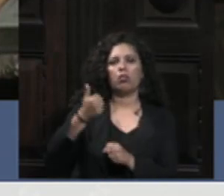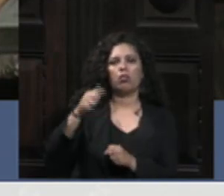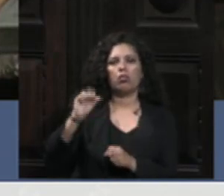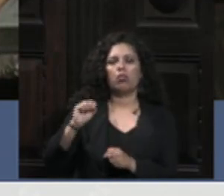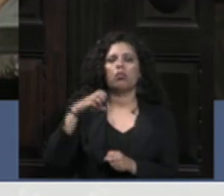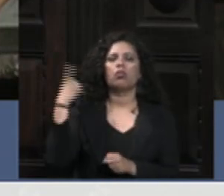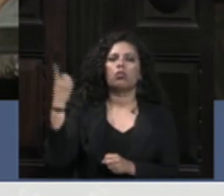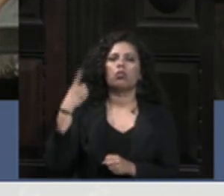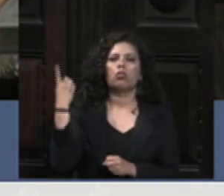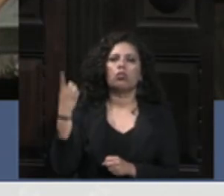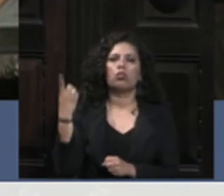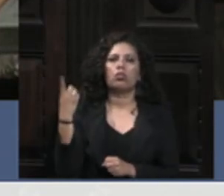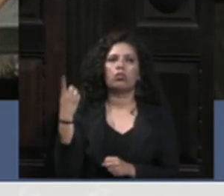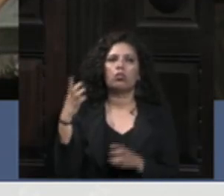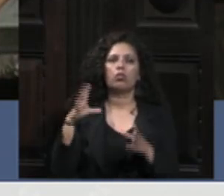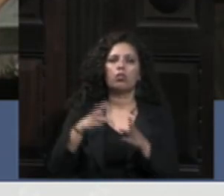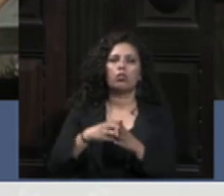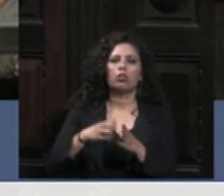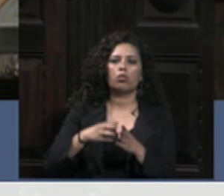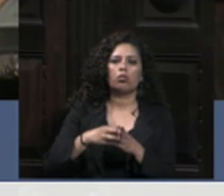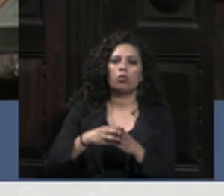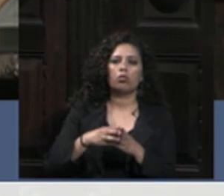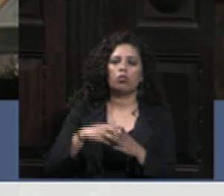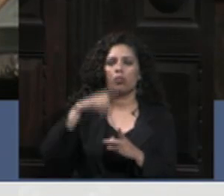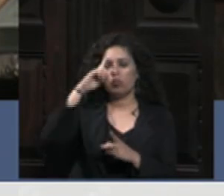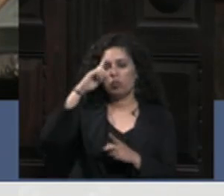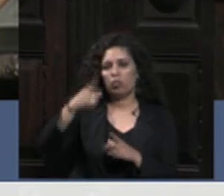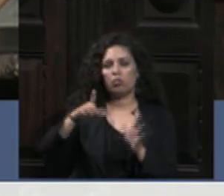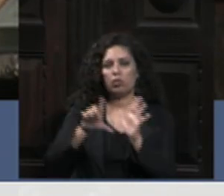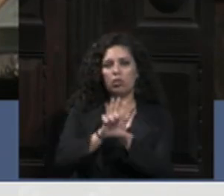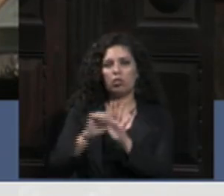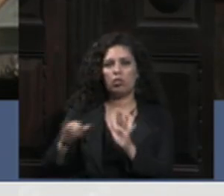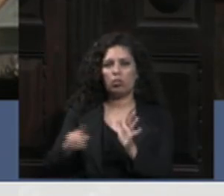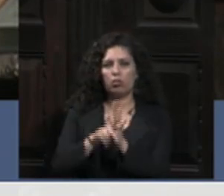de autoria da Comissão de Indicação Legislativa.